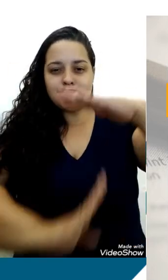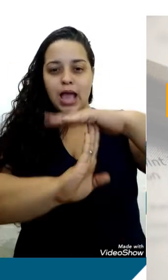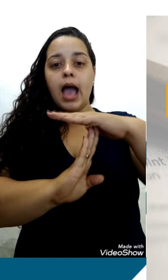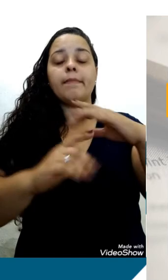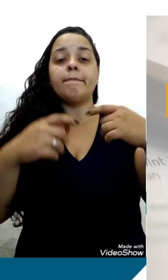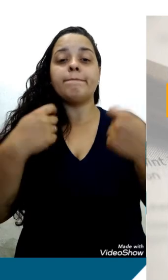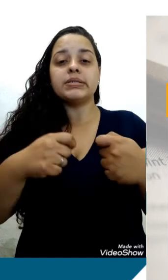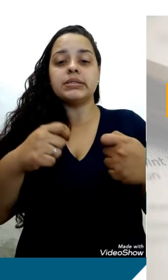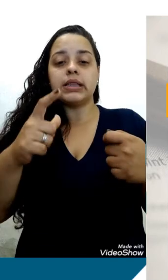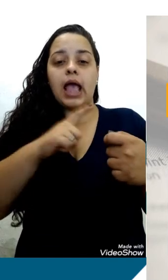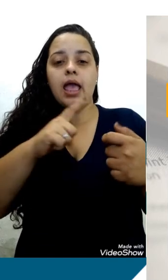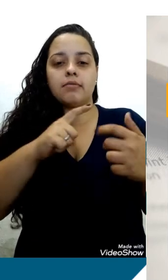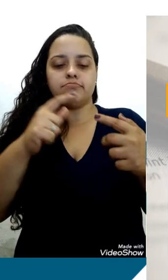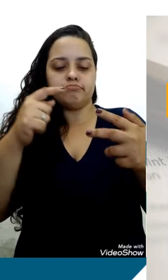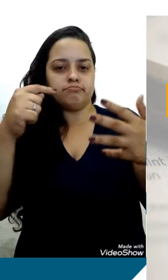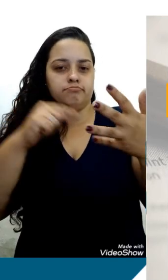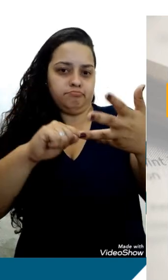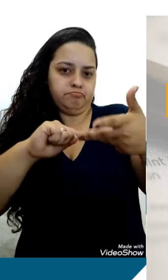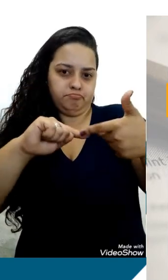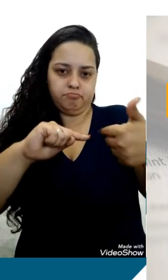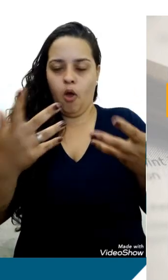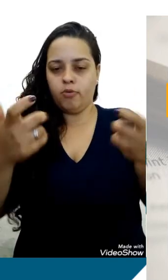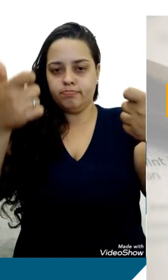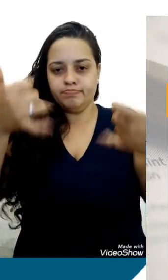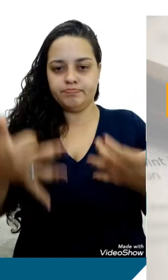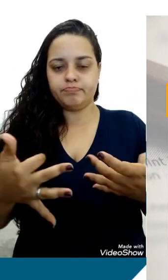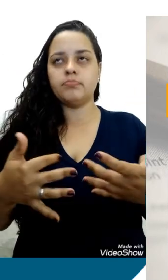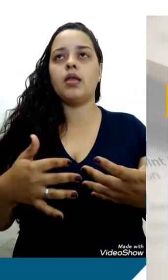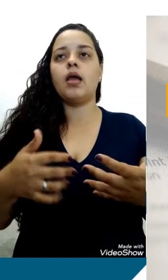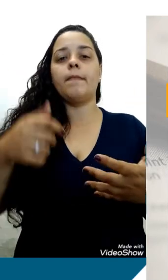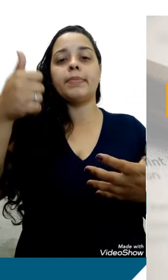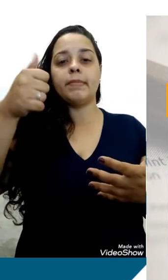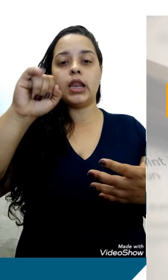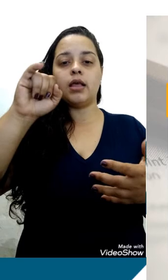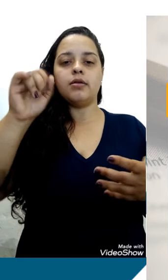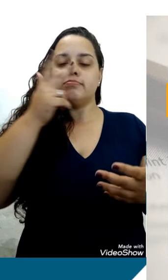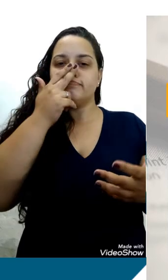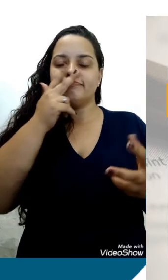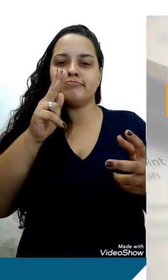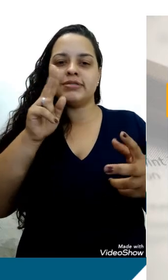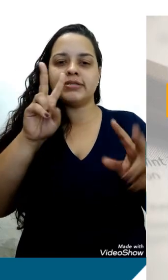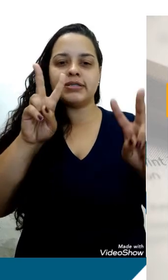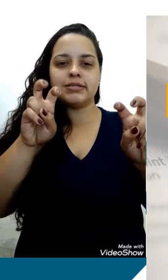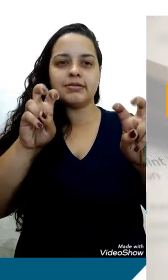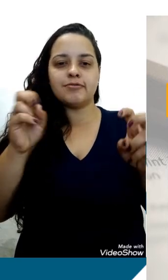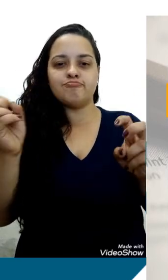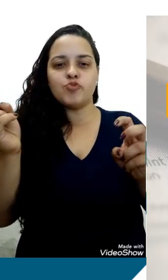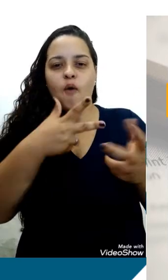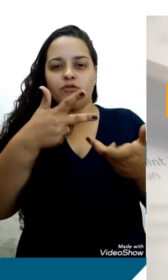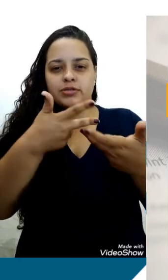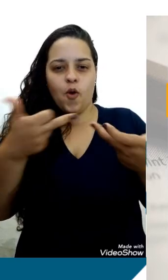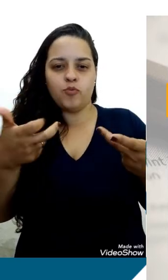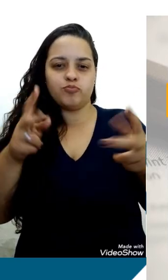apresente algumas qualidades. A primeira é a inovação. O seu repertório, ele deve estar além dos